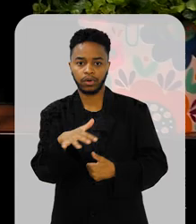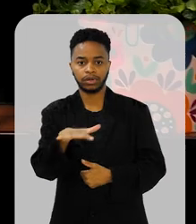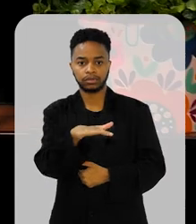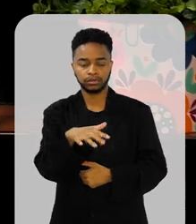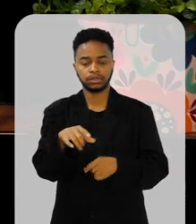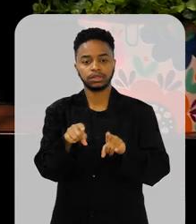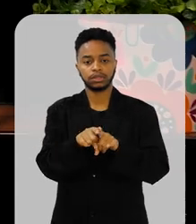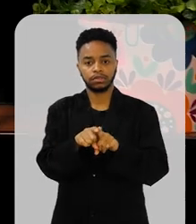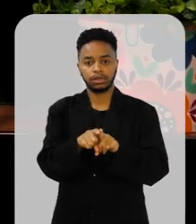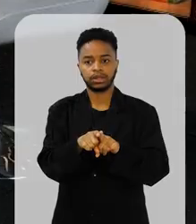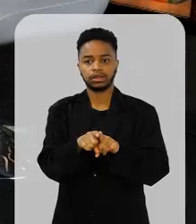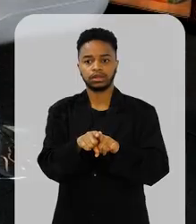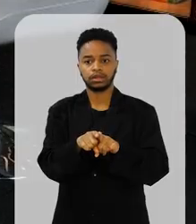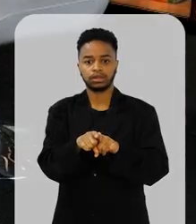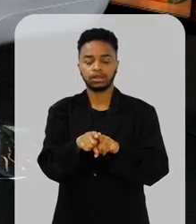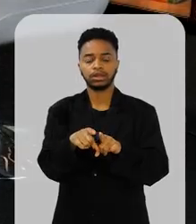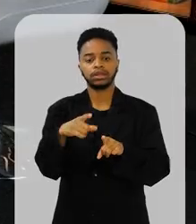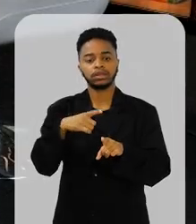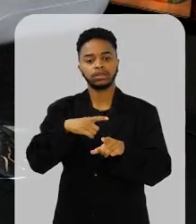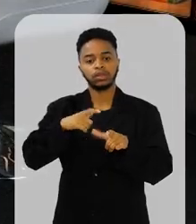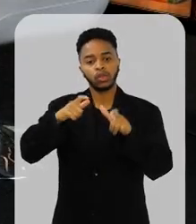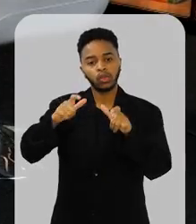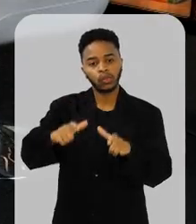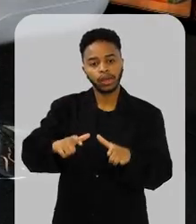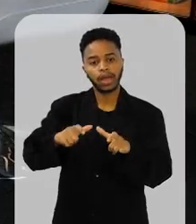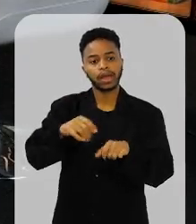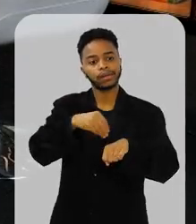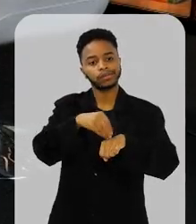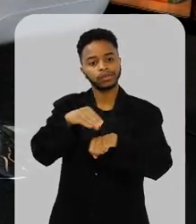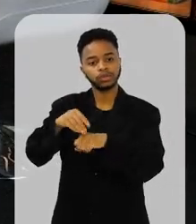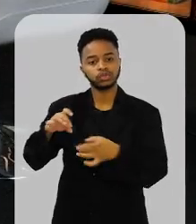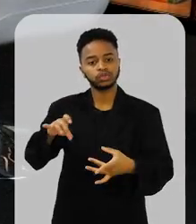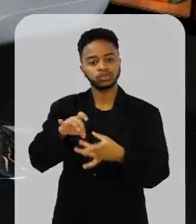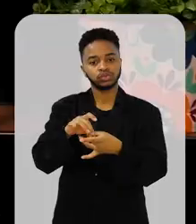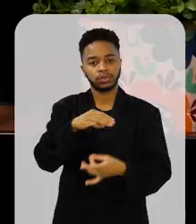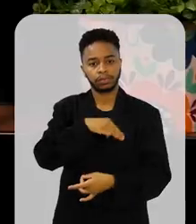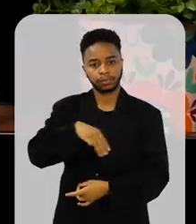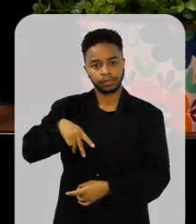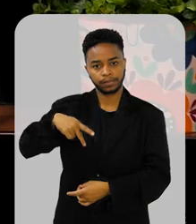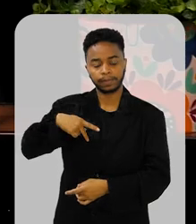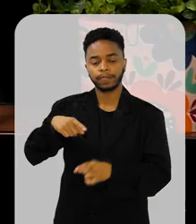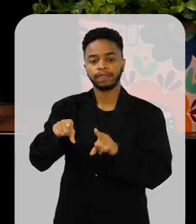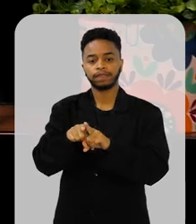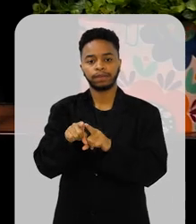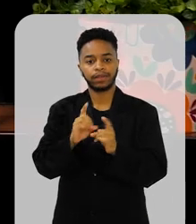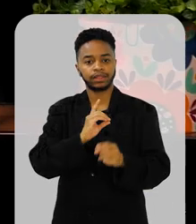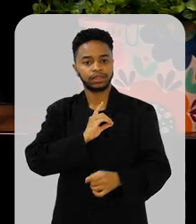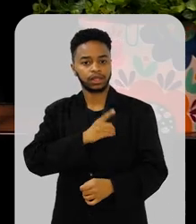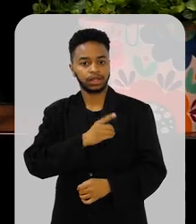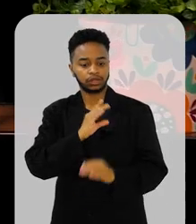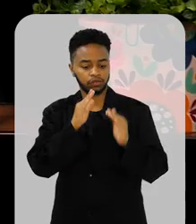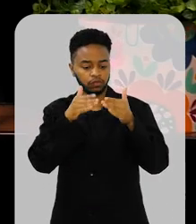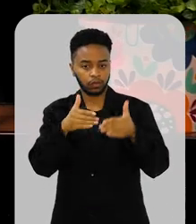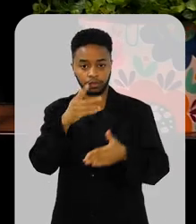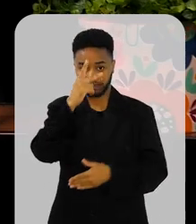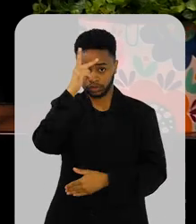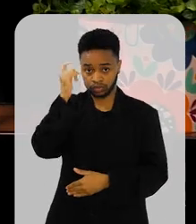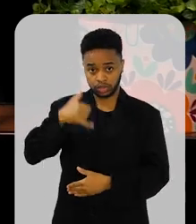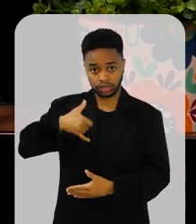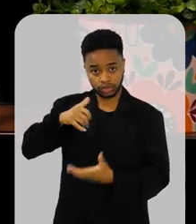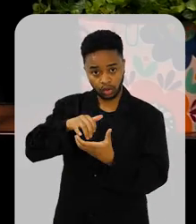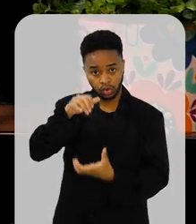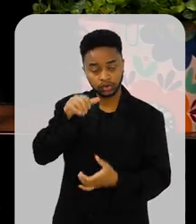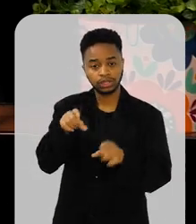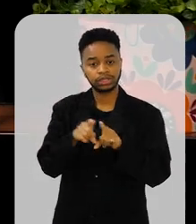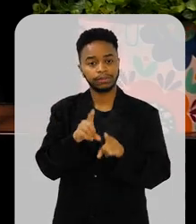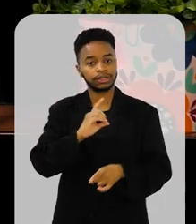assistência. Os canais são indicando, abertos, em conjunto com o Ministério Público, com a Delegacia da Pessoa Idosa, com as delegacias